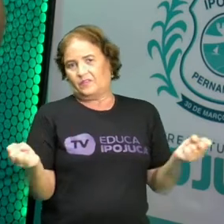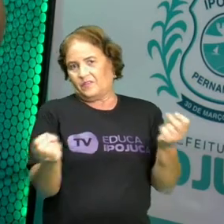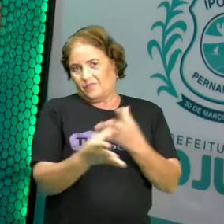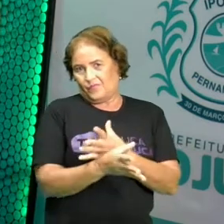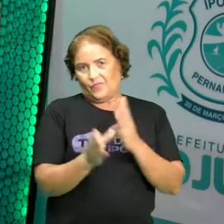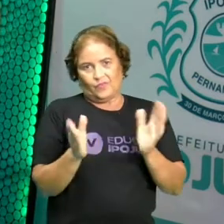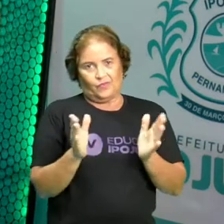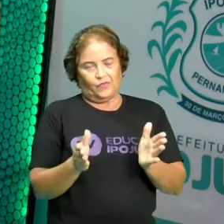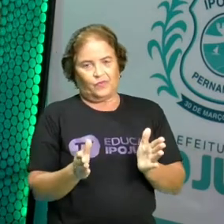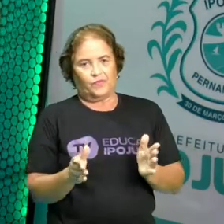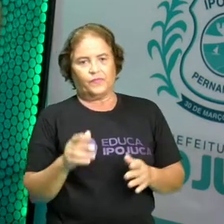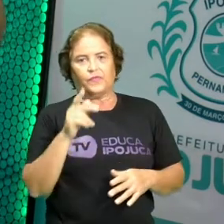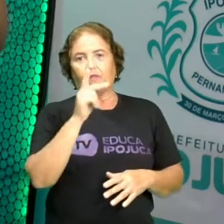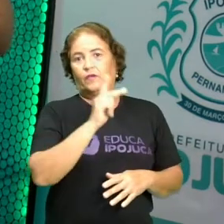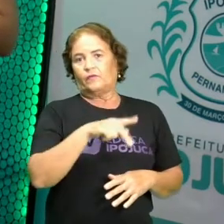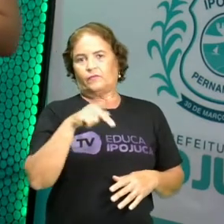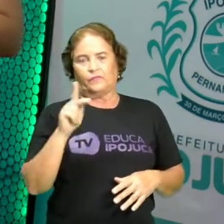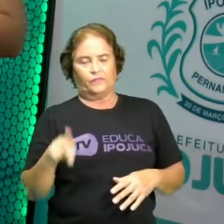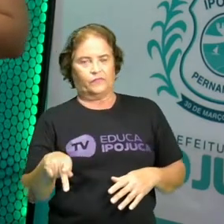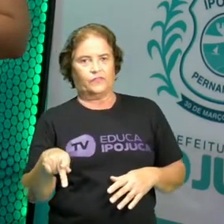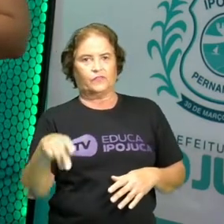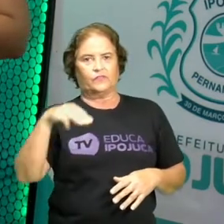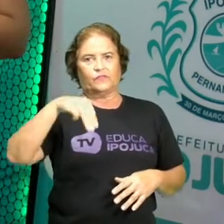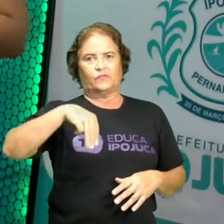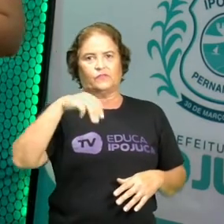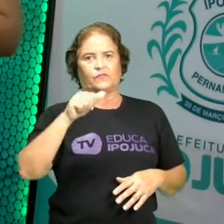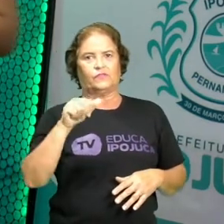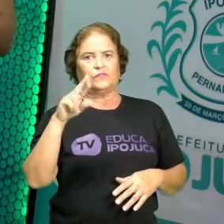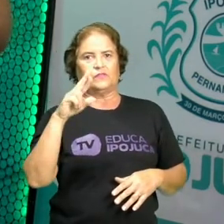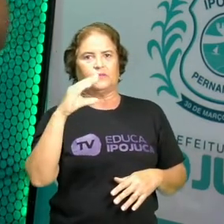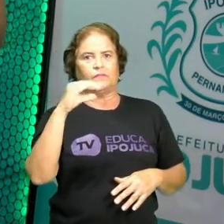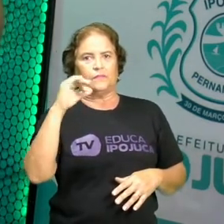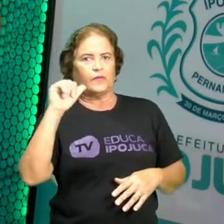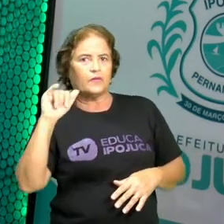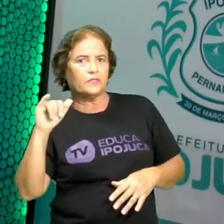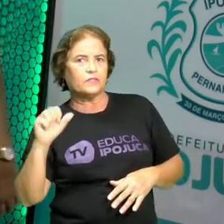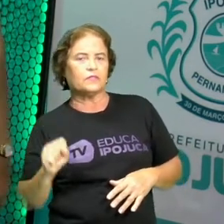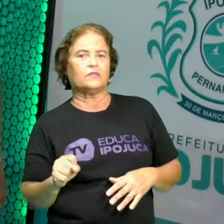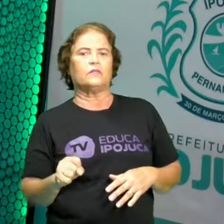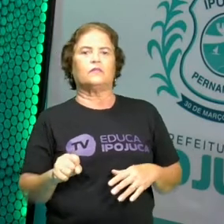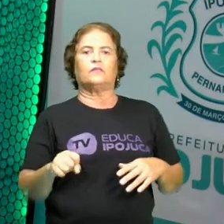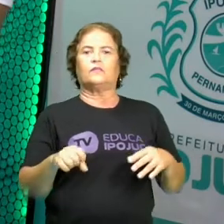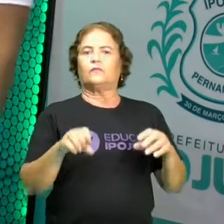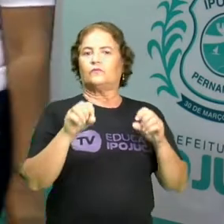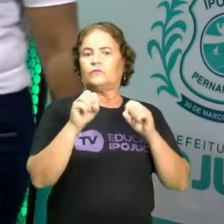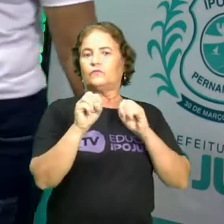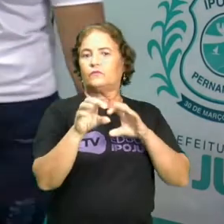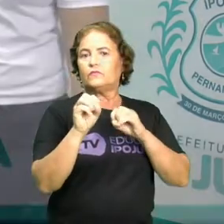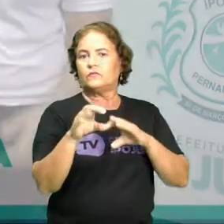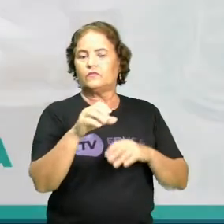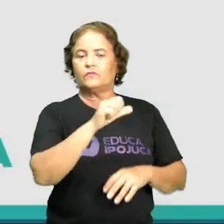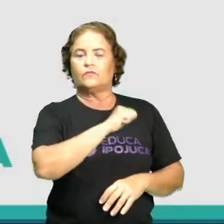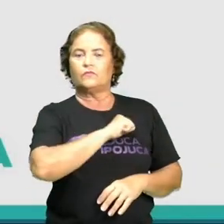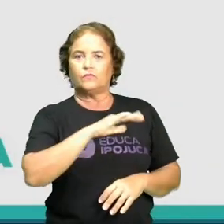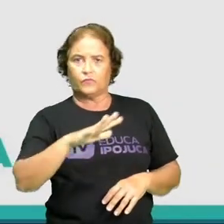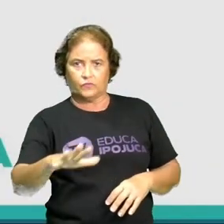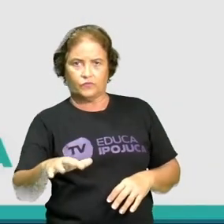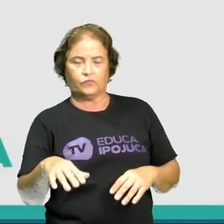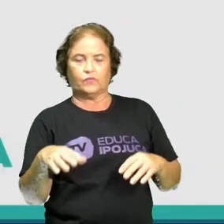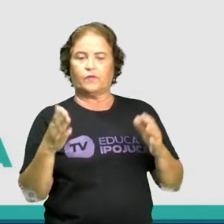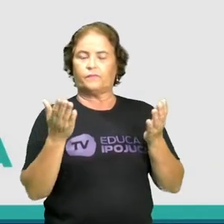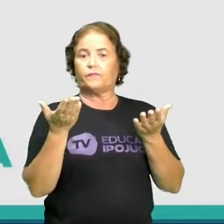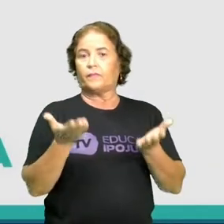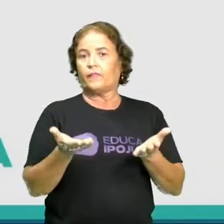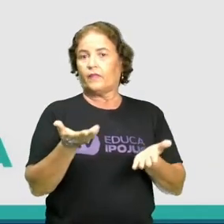Aqui eu sou a professora Márcia, da Rede Municipal do Ensino de Pujuca. E nossa aula de português de hoje vamos falar sobre polissemia